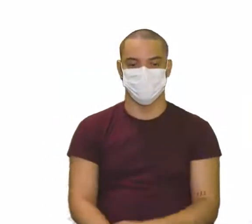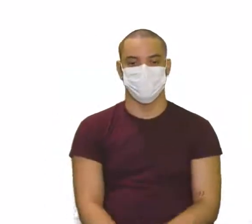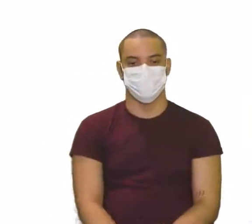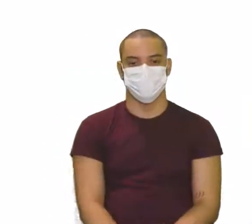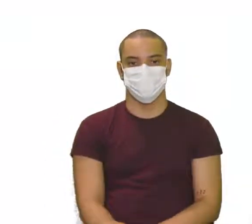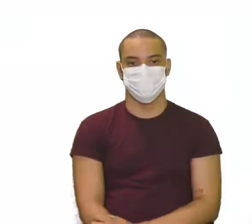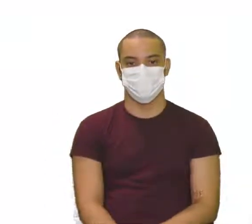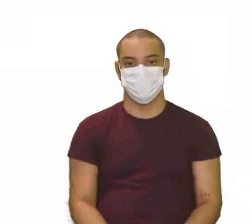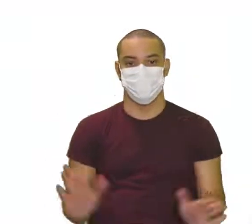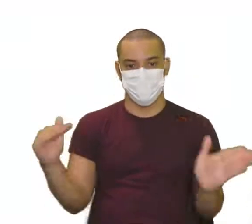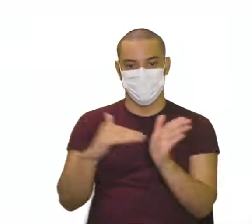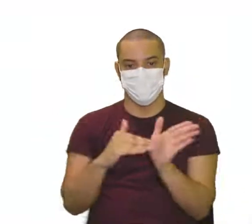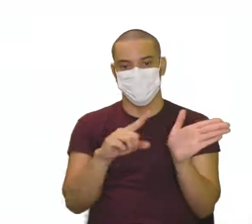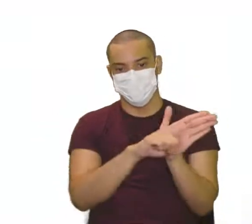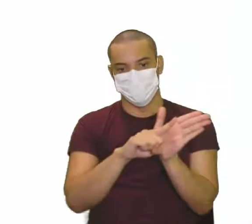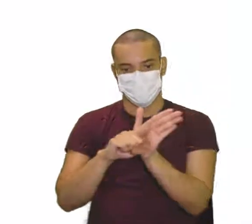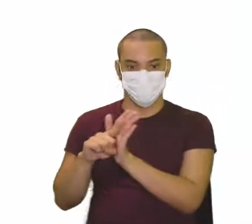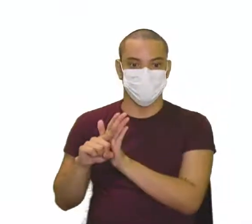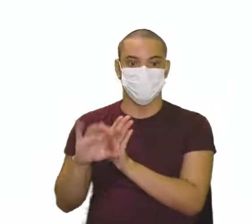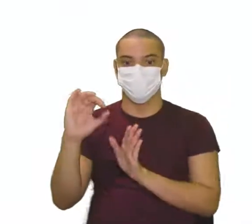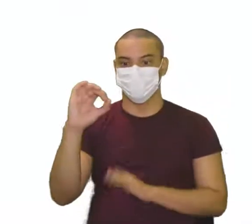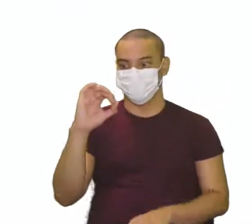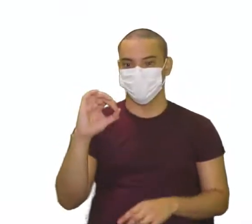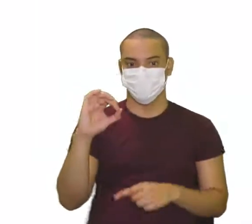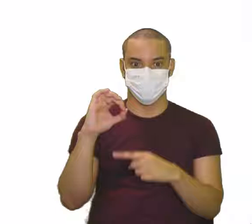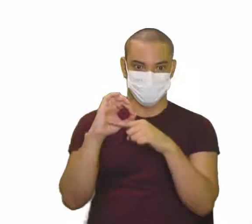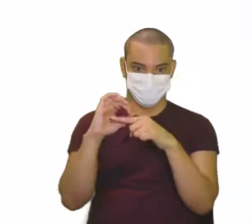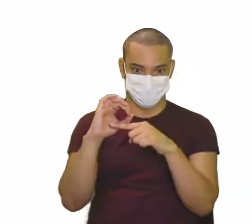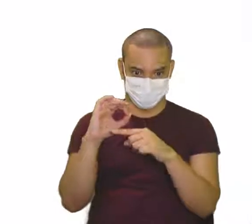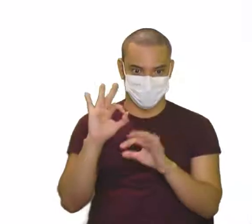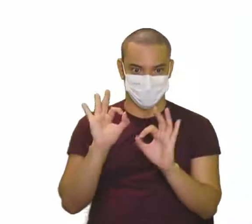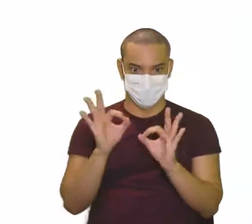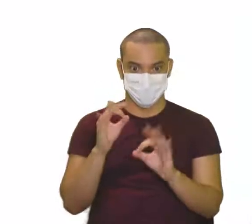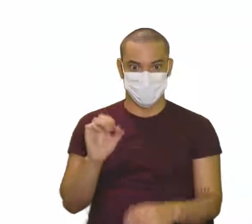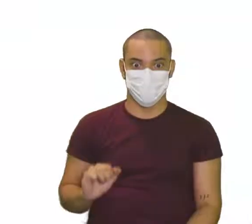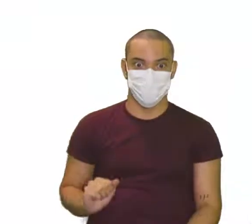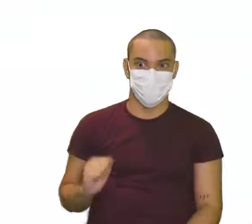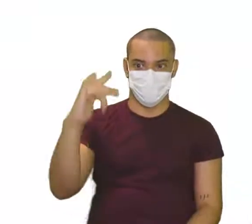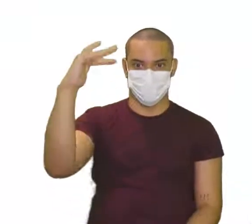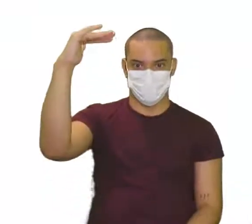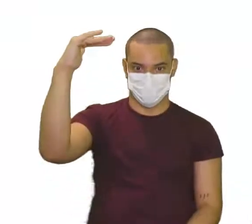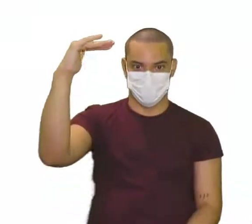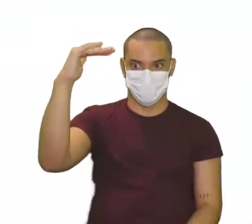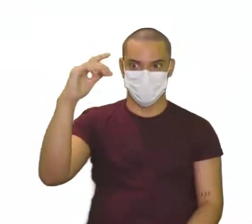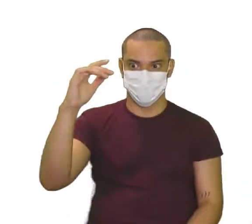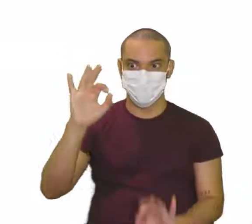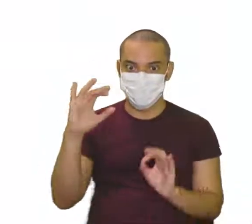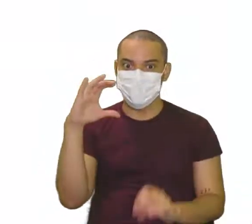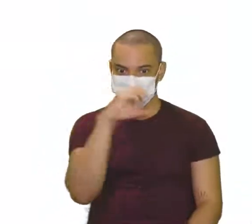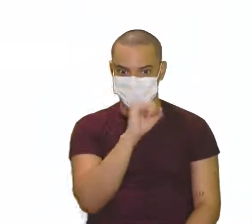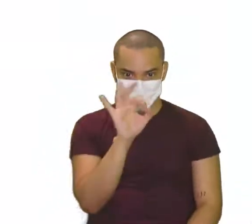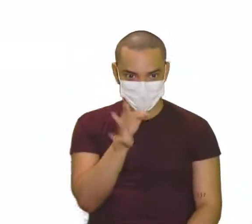Tá aqui. Ó, o nosso elétron ali. Movimento acelerado, ok?